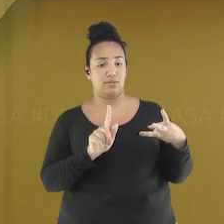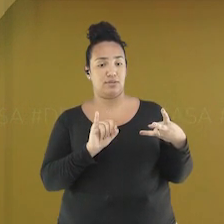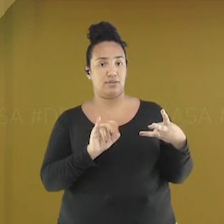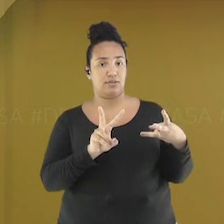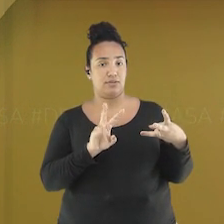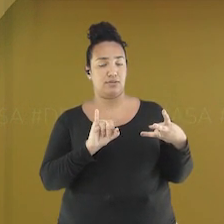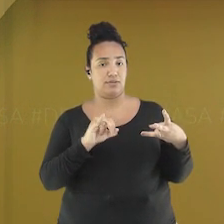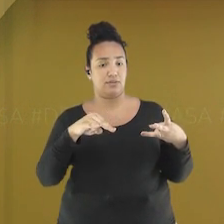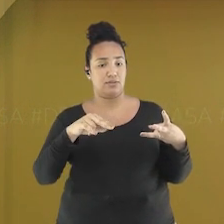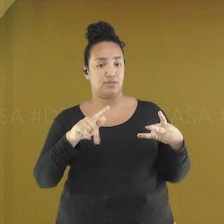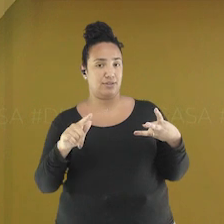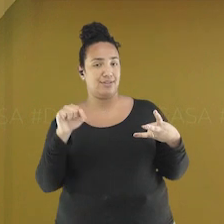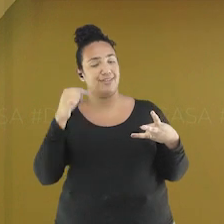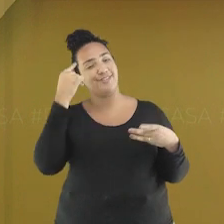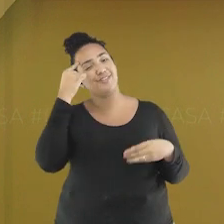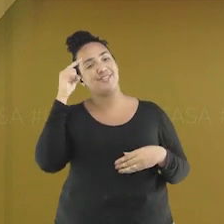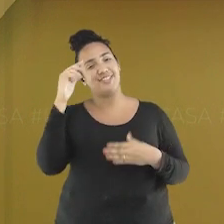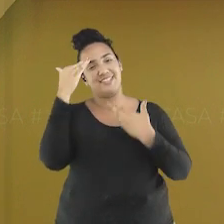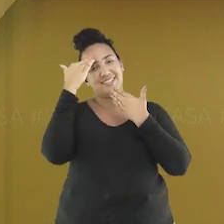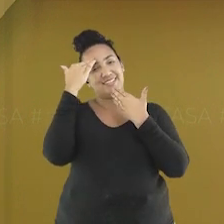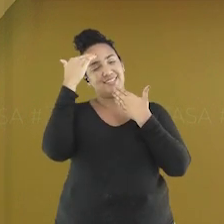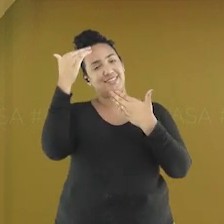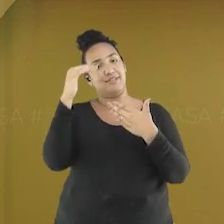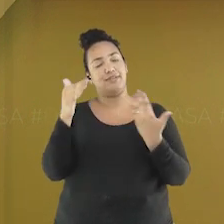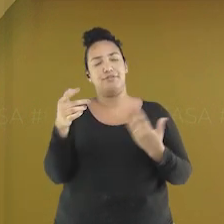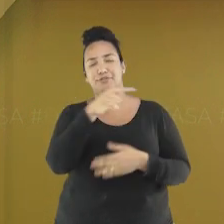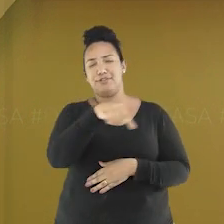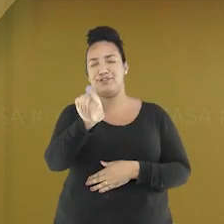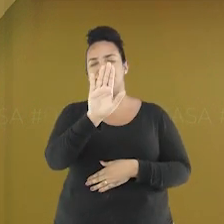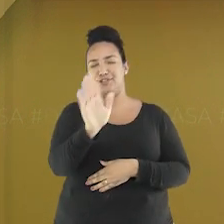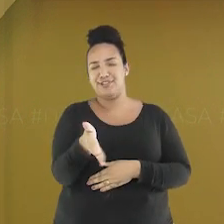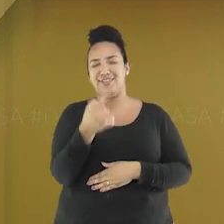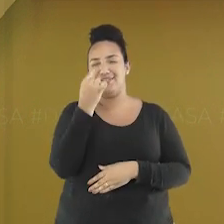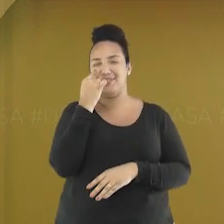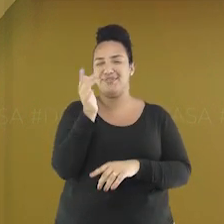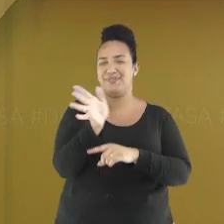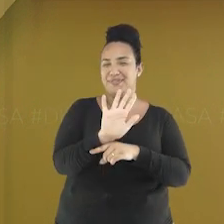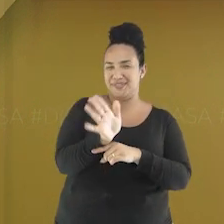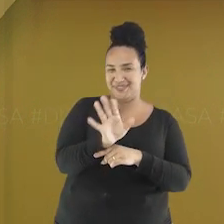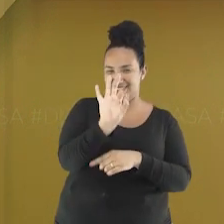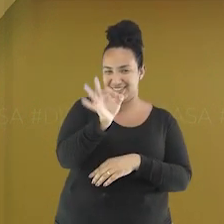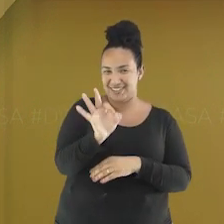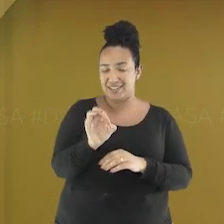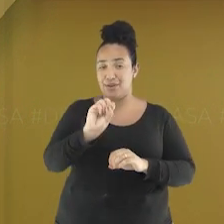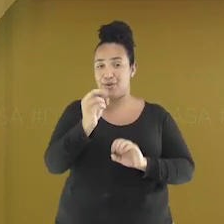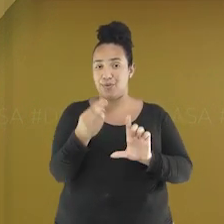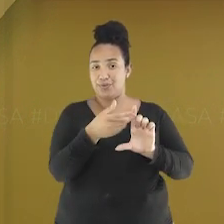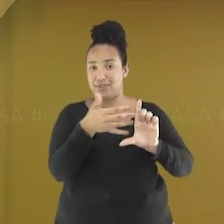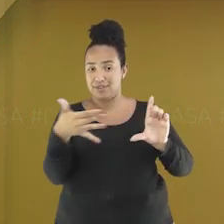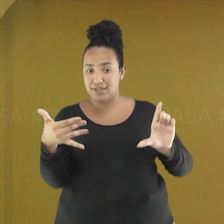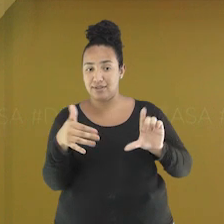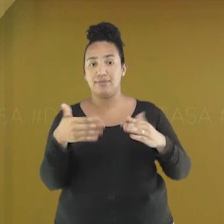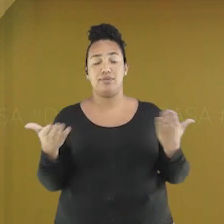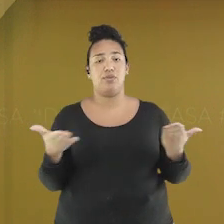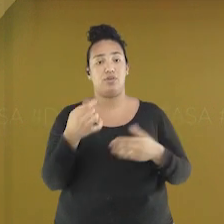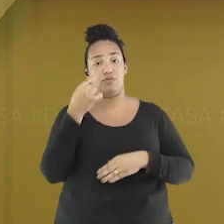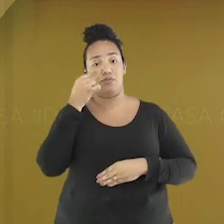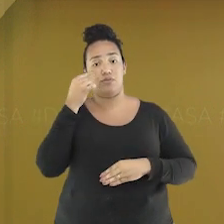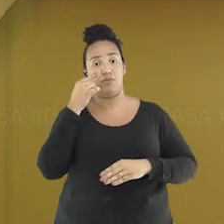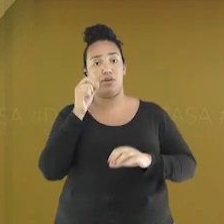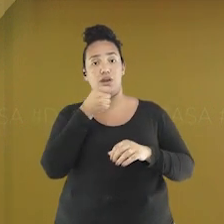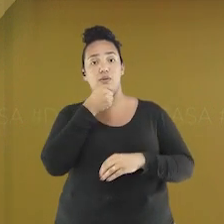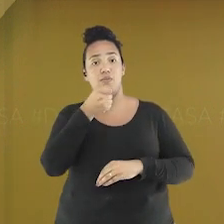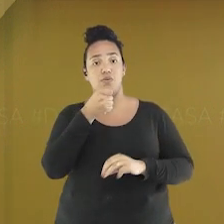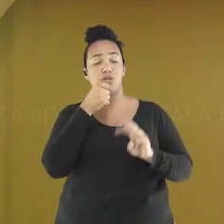Graças. Provavelmente já deve ter visto algo sobre este feriado em um filme ou seriado, por exemplo. Vejamos um trecho da